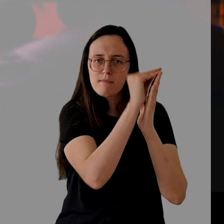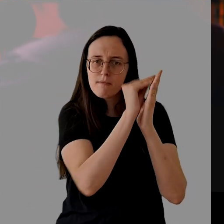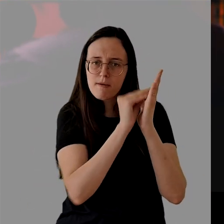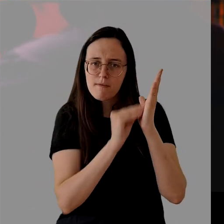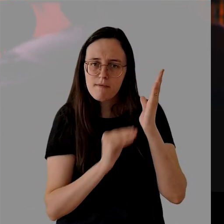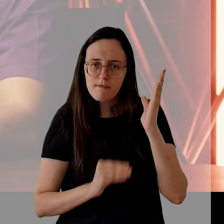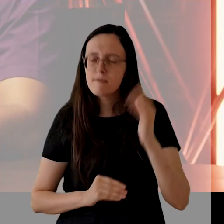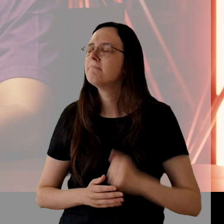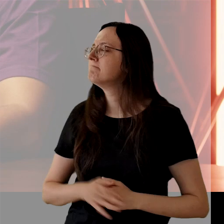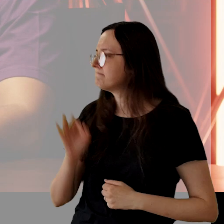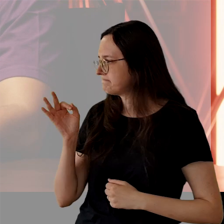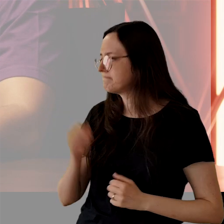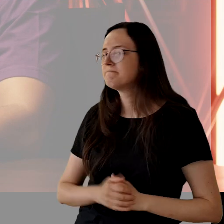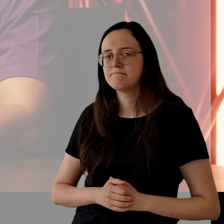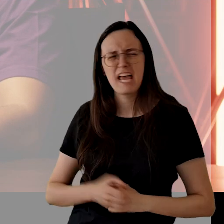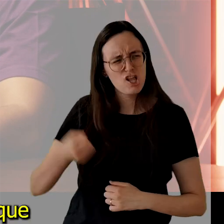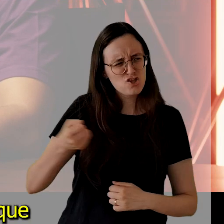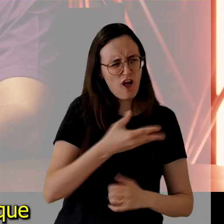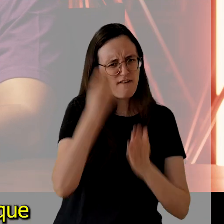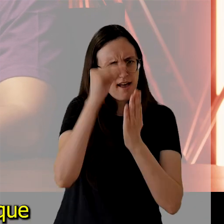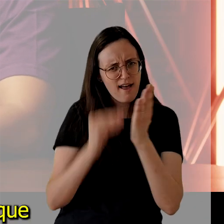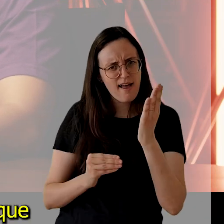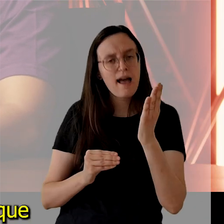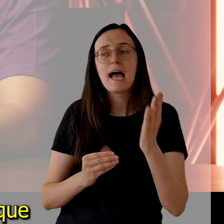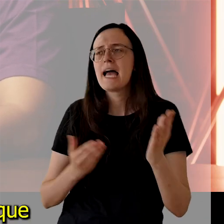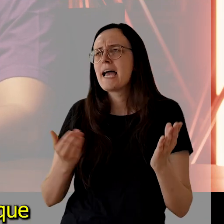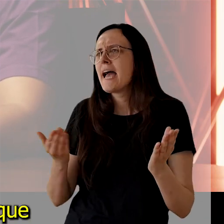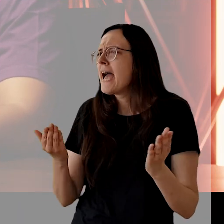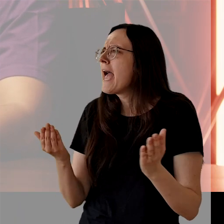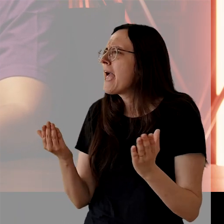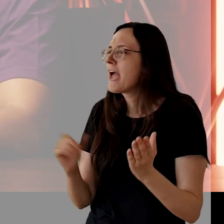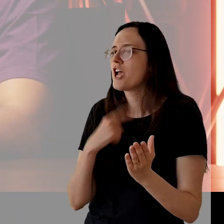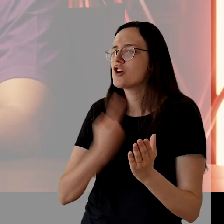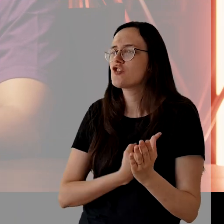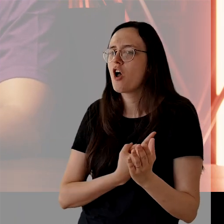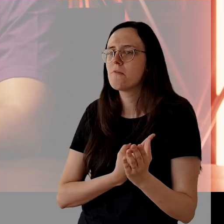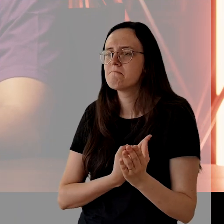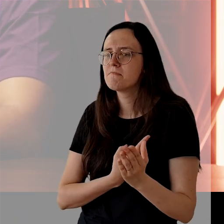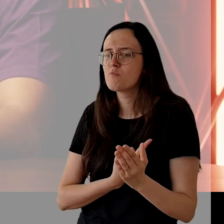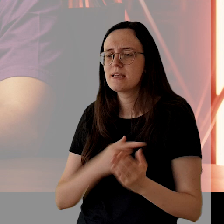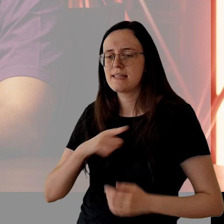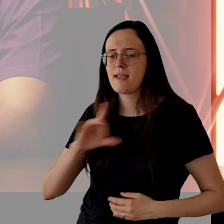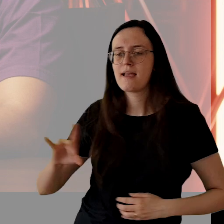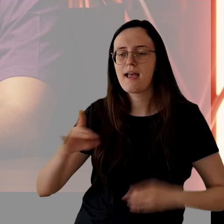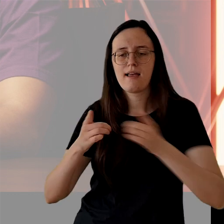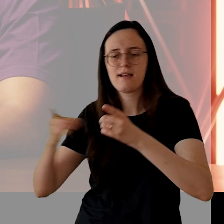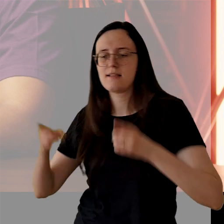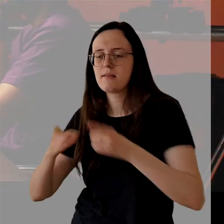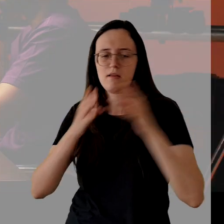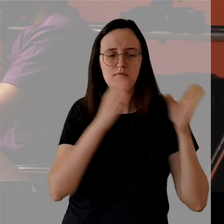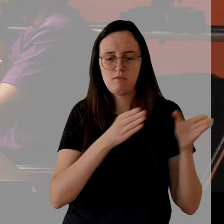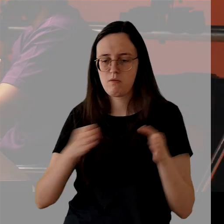nova decupagem. Mas junto... a gente está colocando em choque as decupagens de cada departamento. Isso é depois que as decupagens já